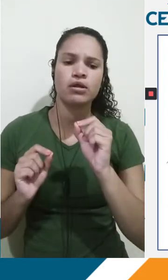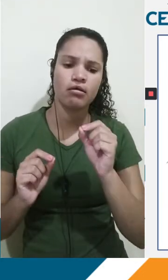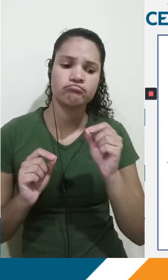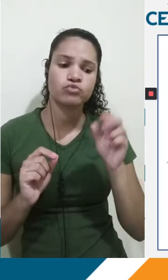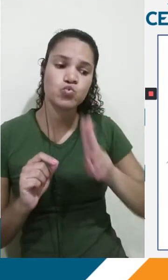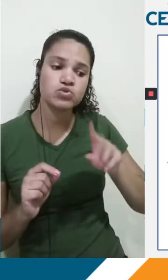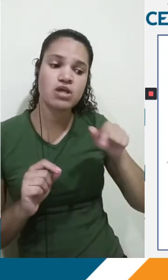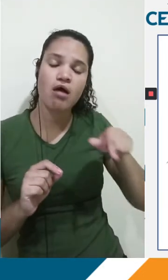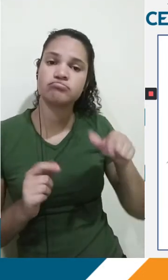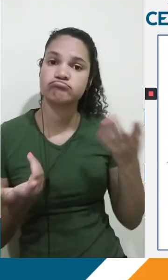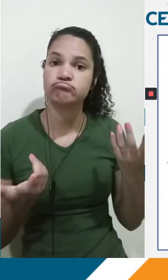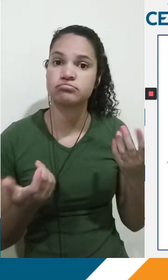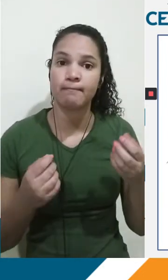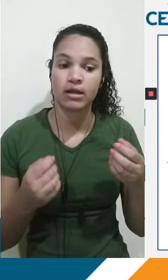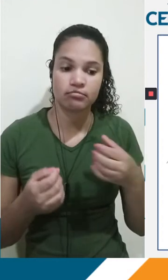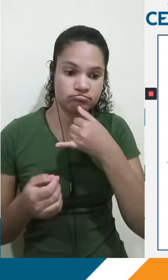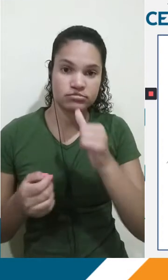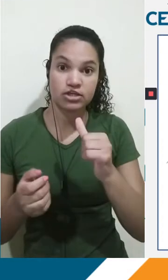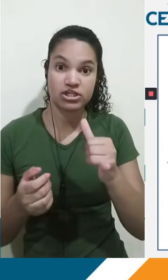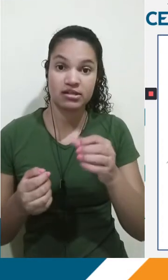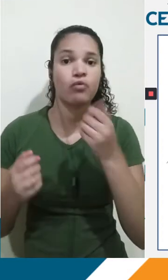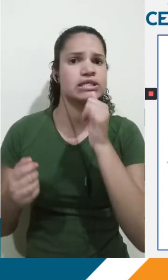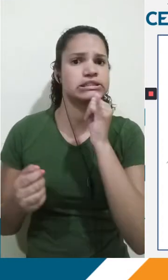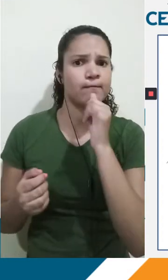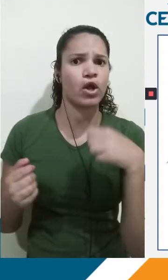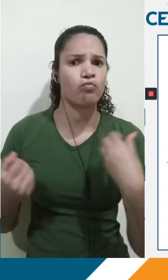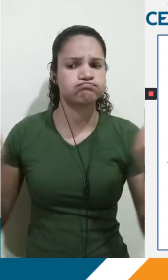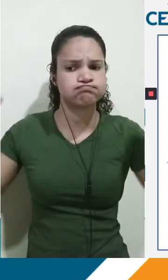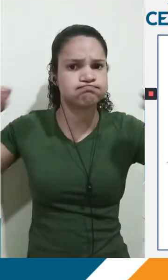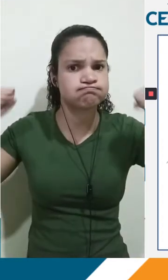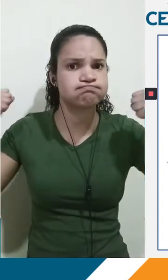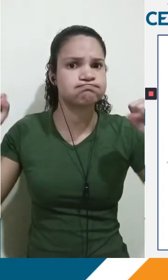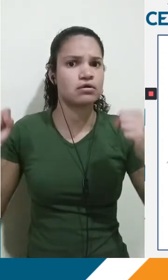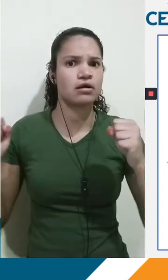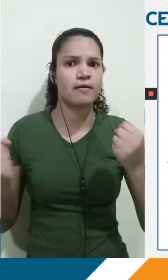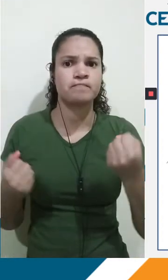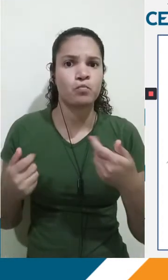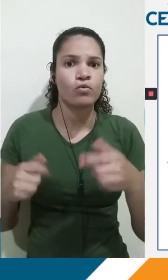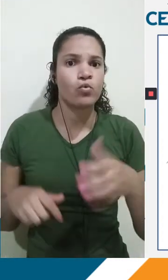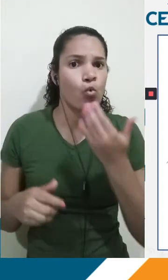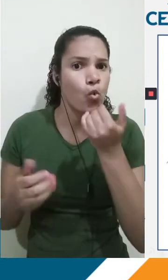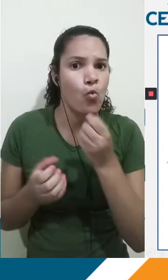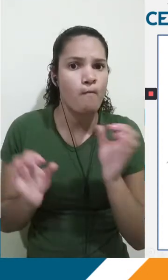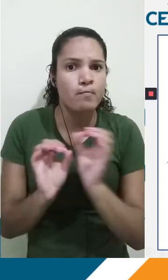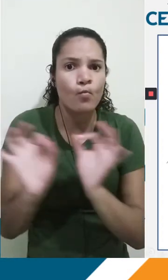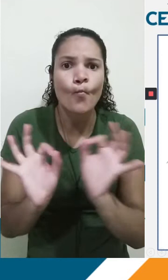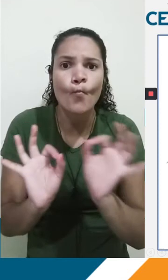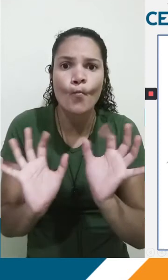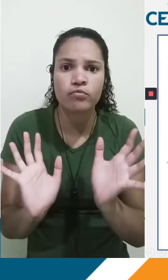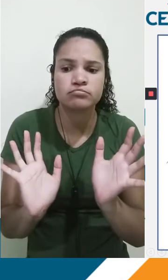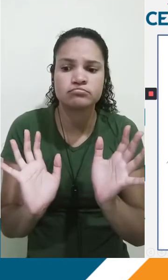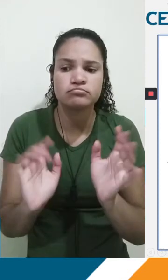ATP. Então, se você faz um jejum intermitente, faz atividade física, toda a glicose, todo o glicogênio é consumido.